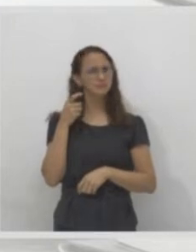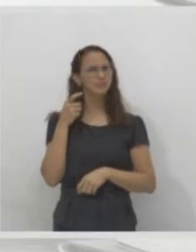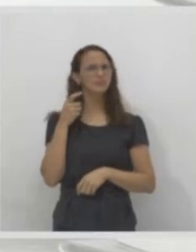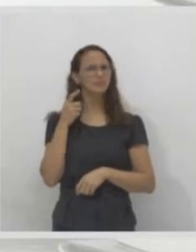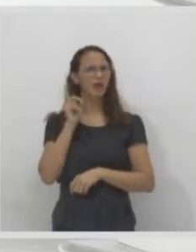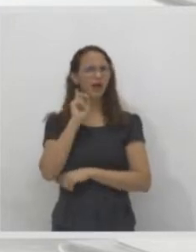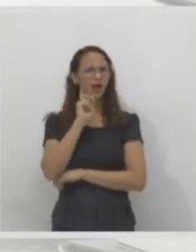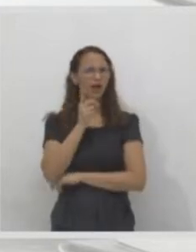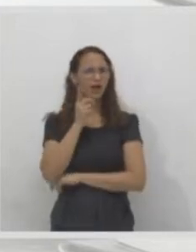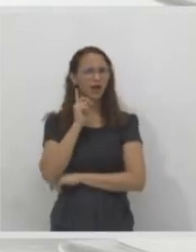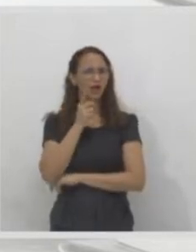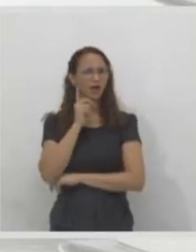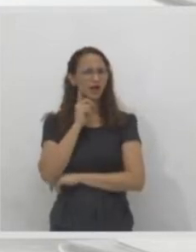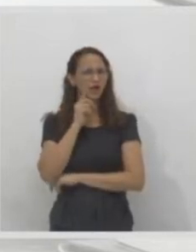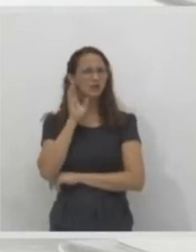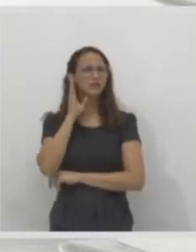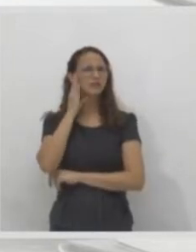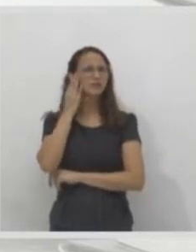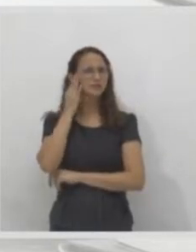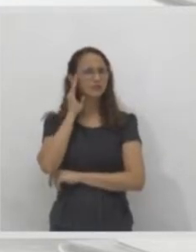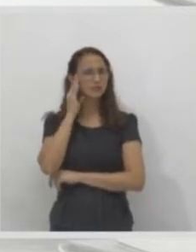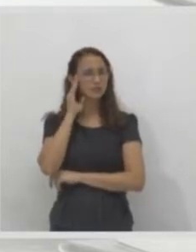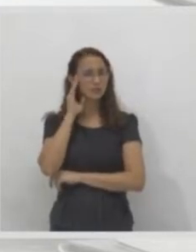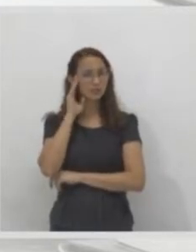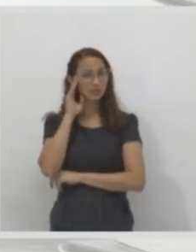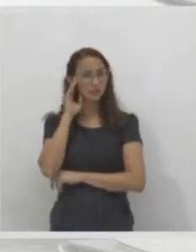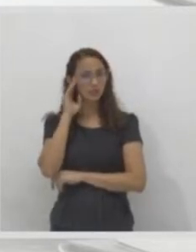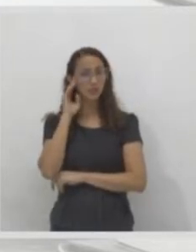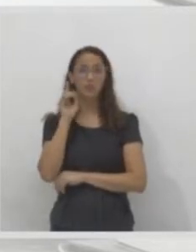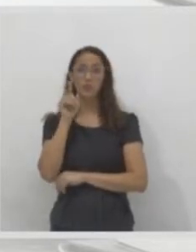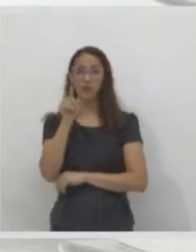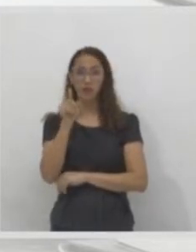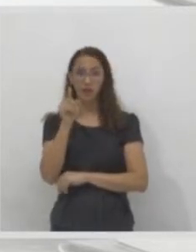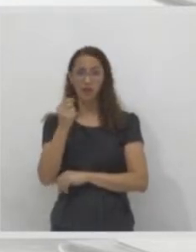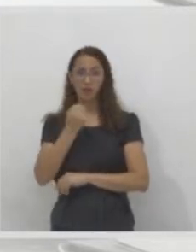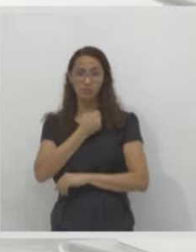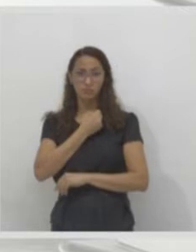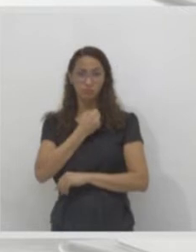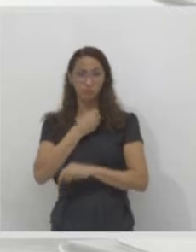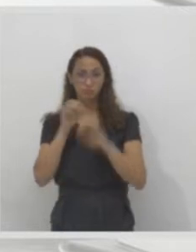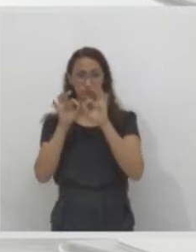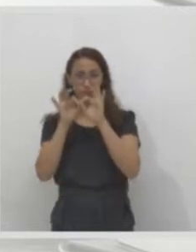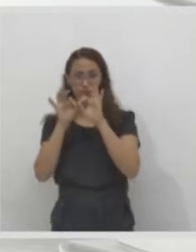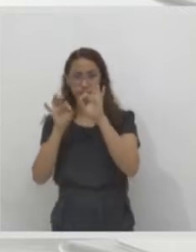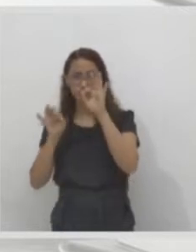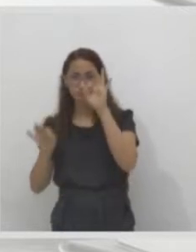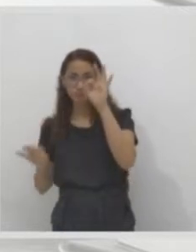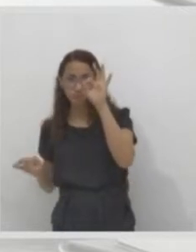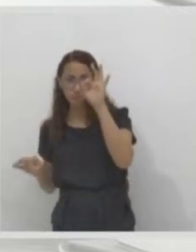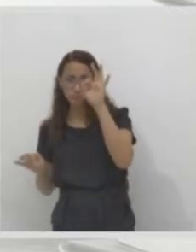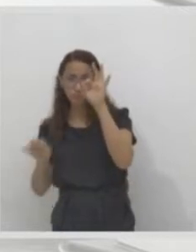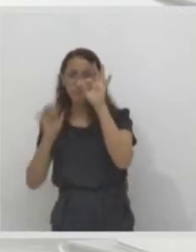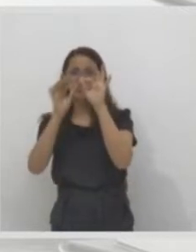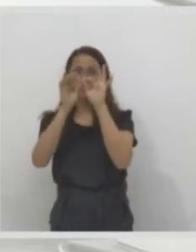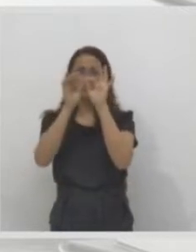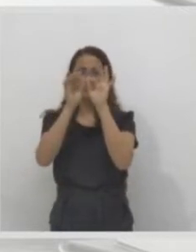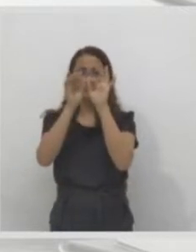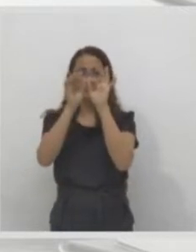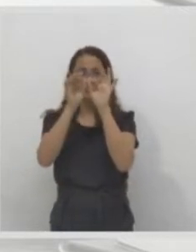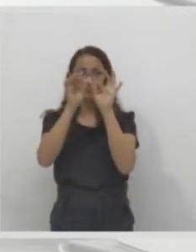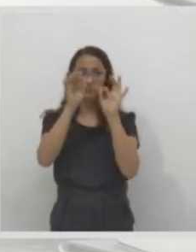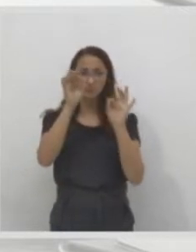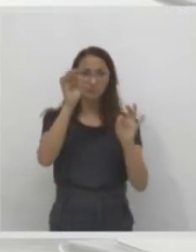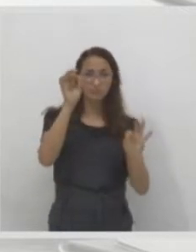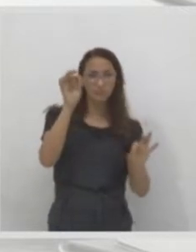para identificar que o valor desse segmento de reta é exatamente igual a